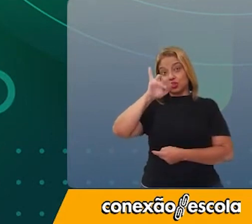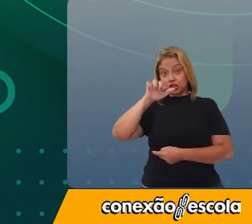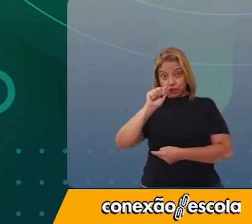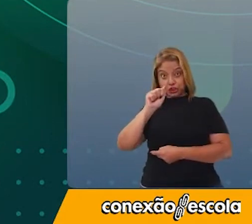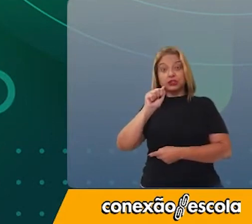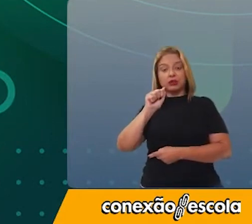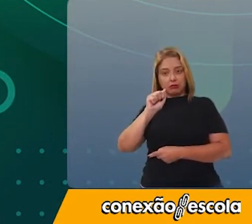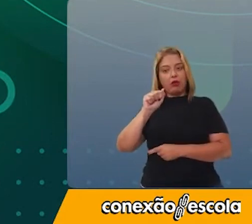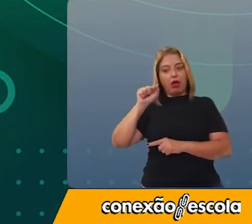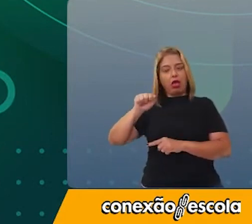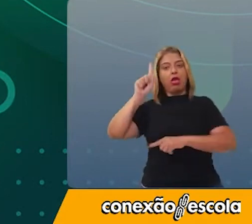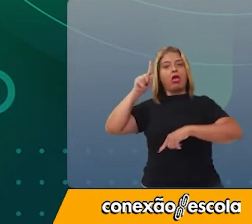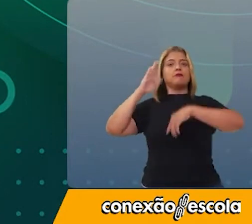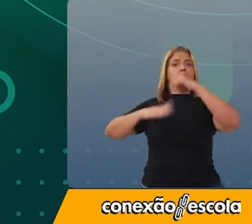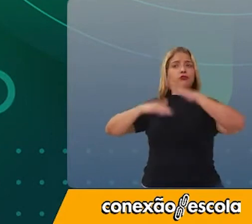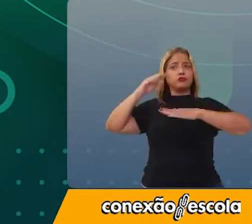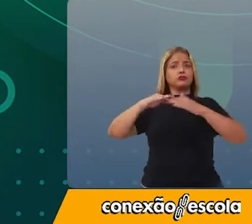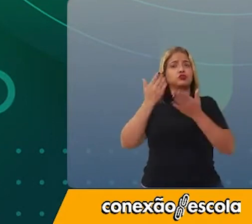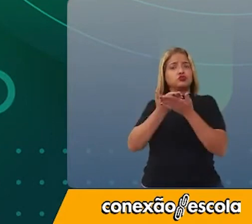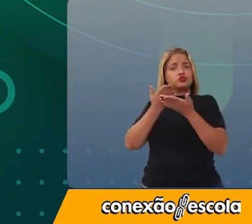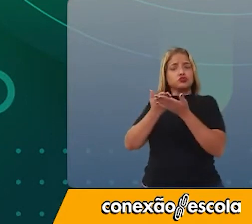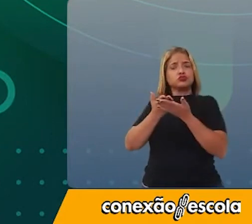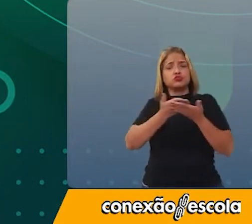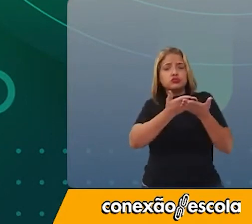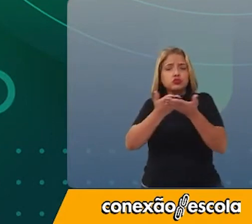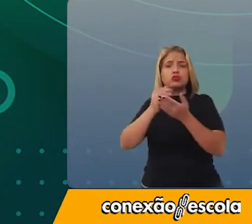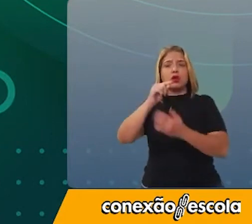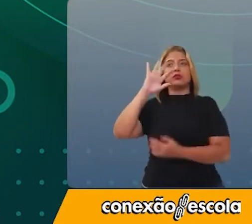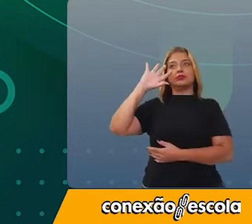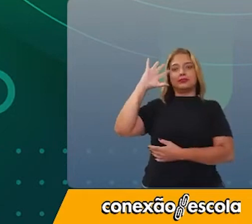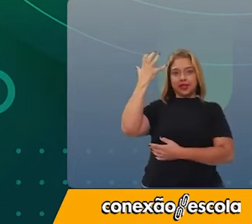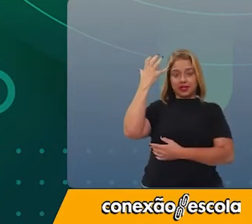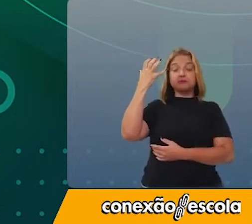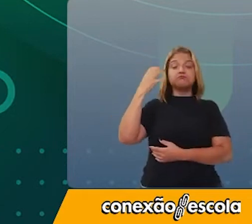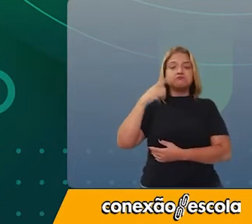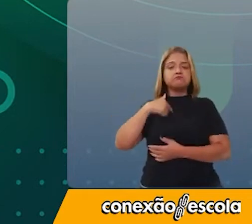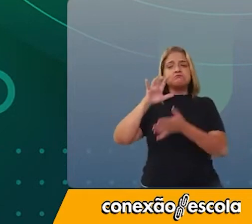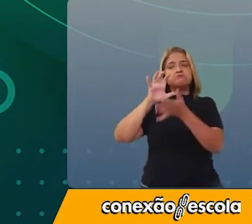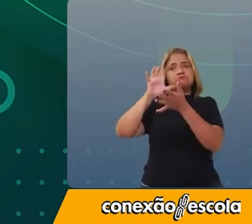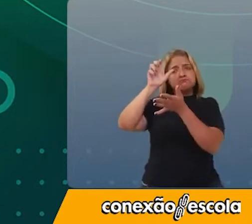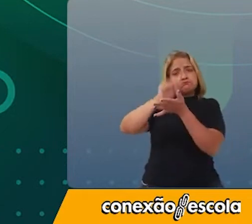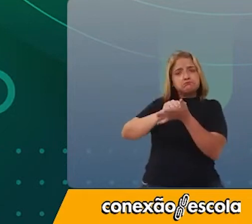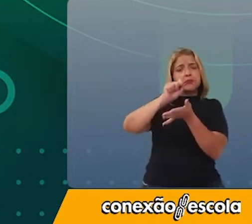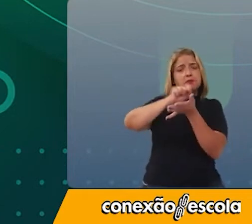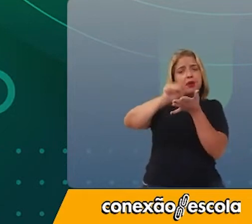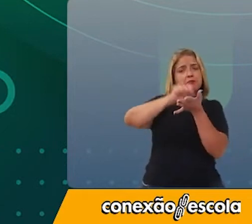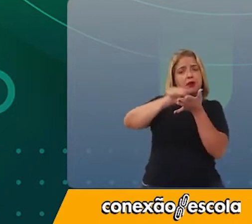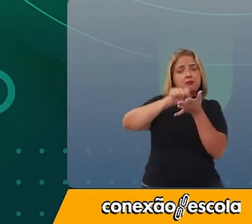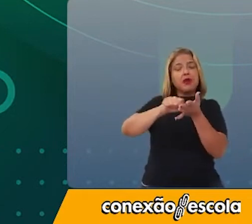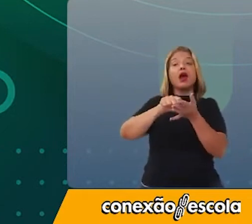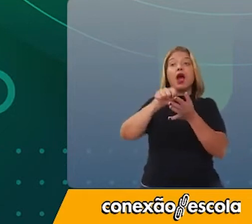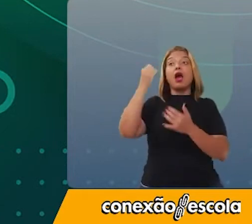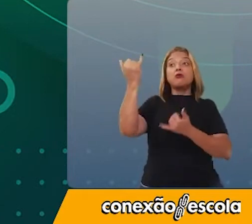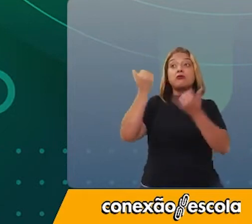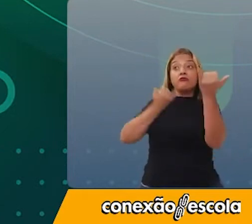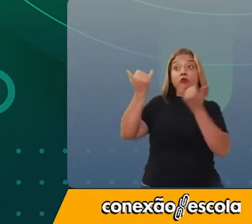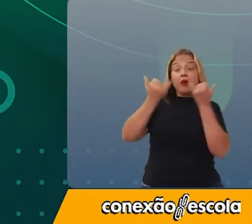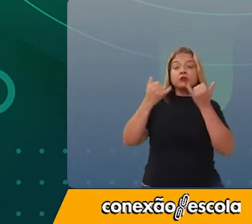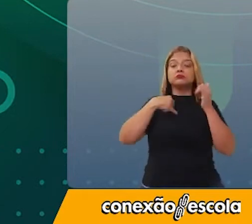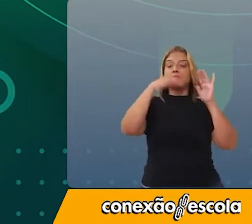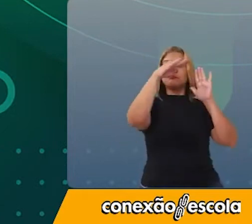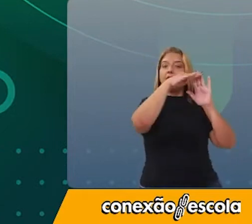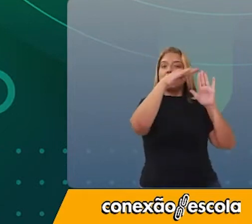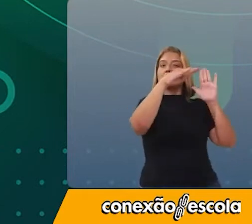Observe, então, que para eu fazer essas anotações, eu fui basicamente listando uma informação abaixo da